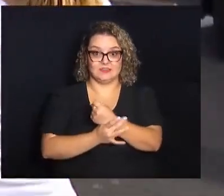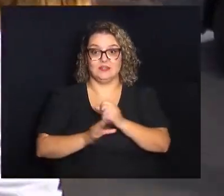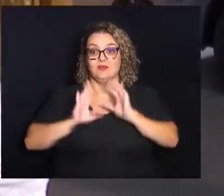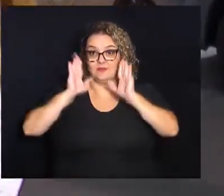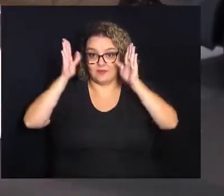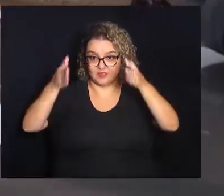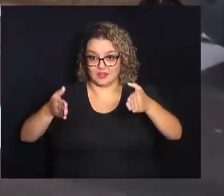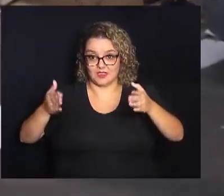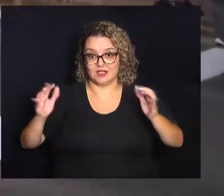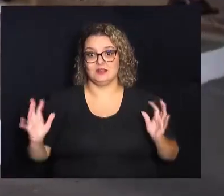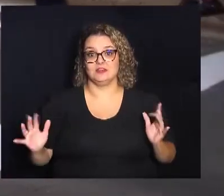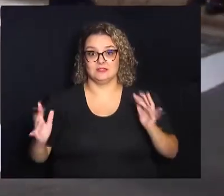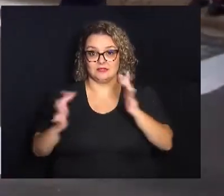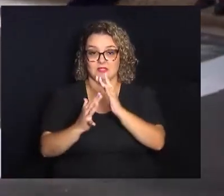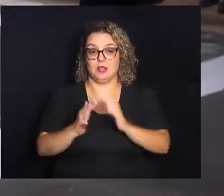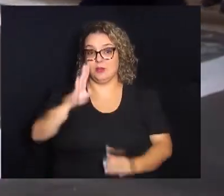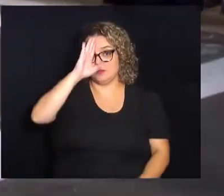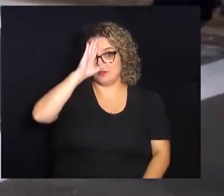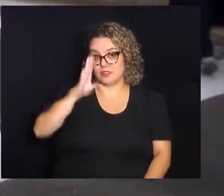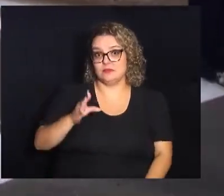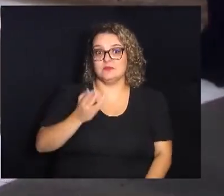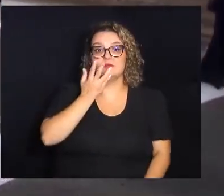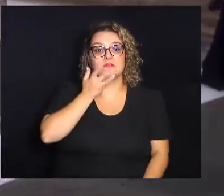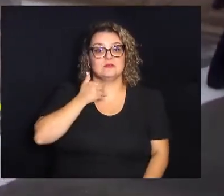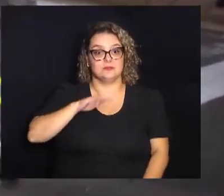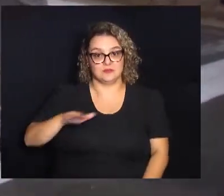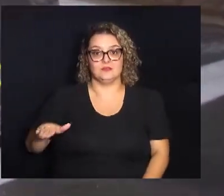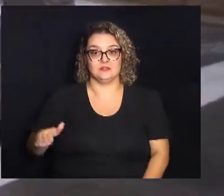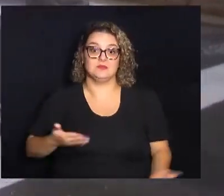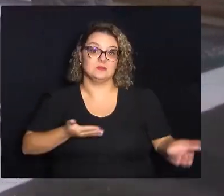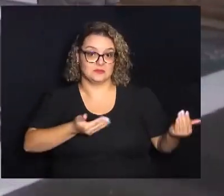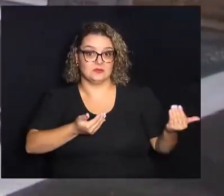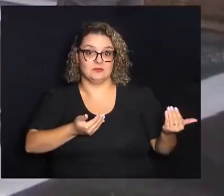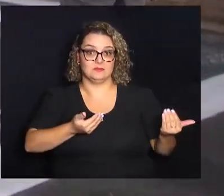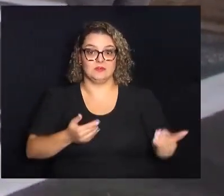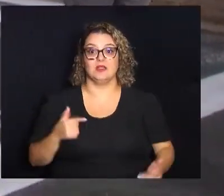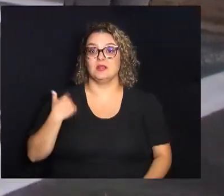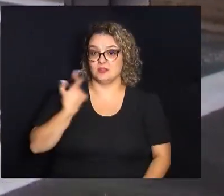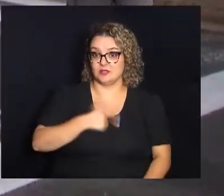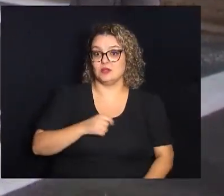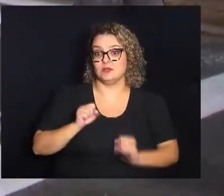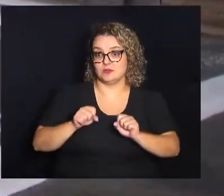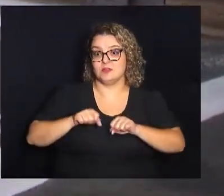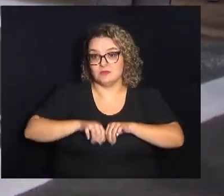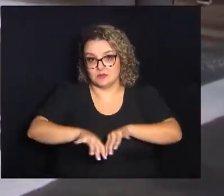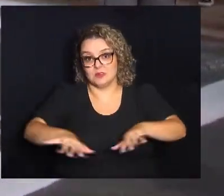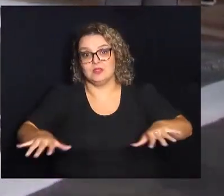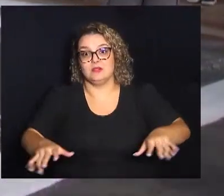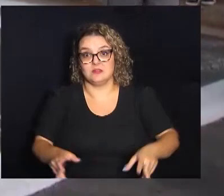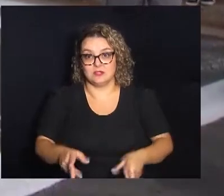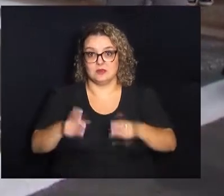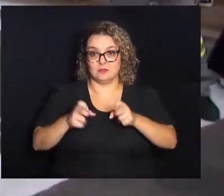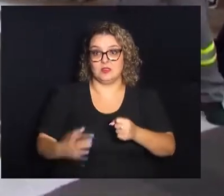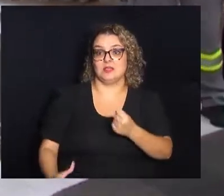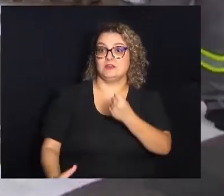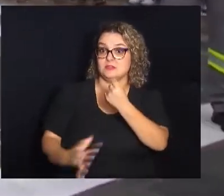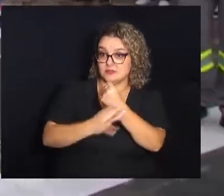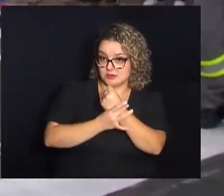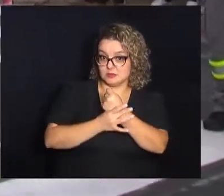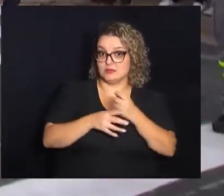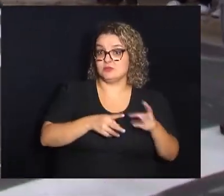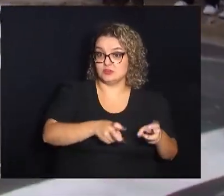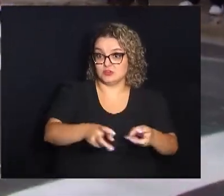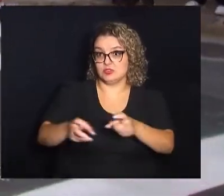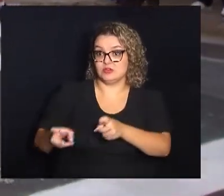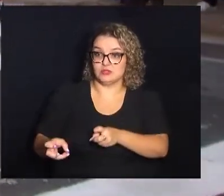pedestre, principalmente trabalhando com as crianças e com os jovens, para que a gente possa ampliar essa percepção de segurança, essa percepção